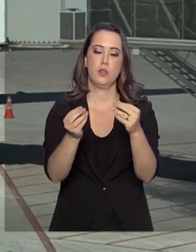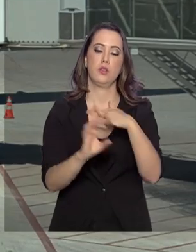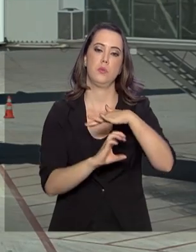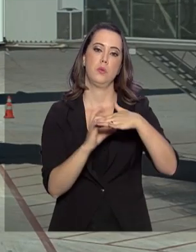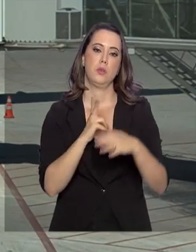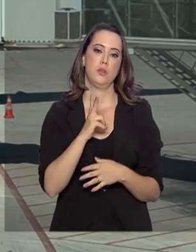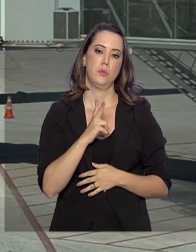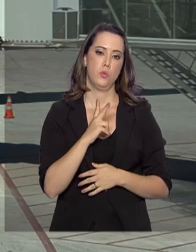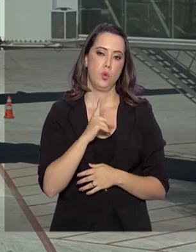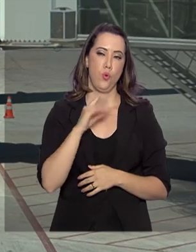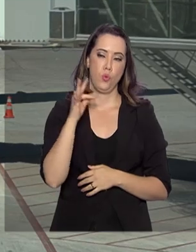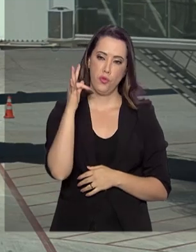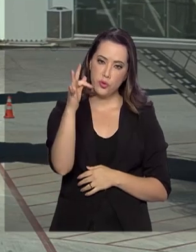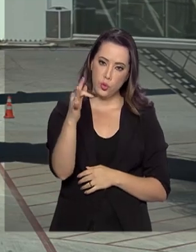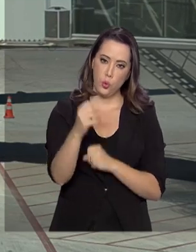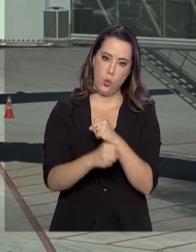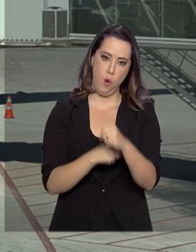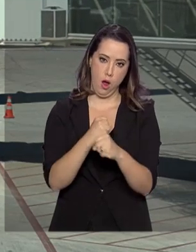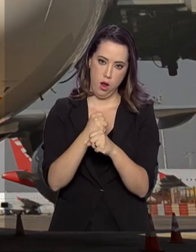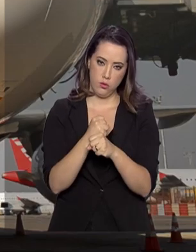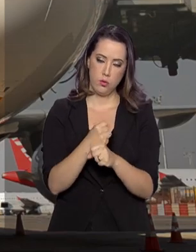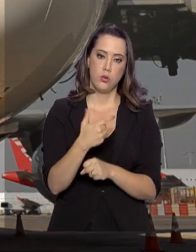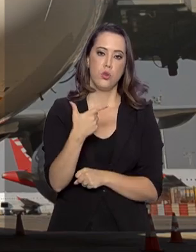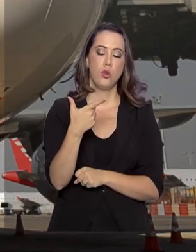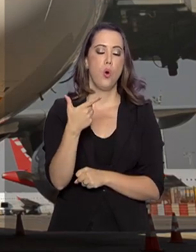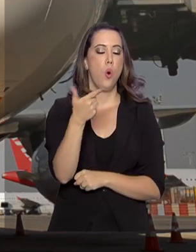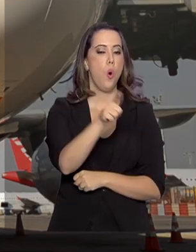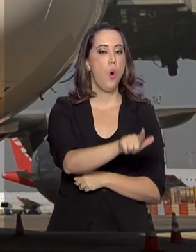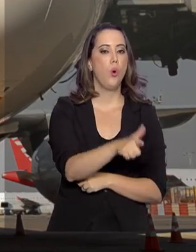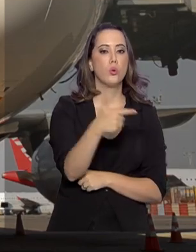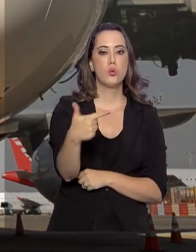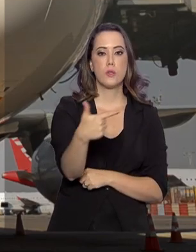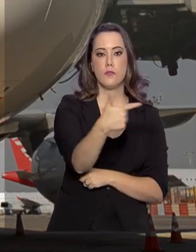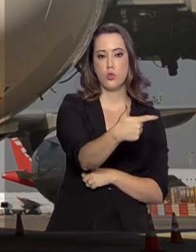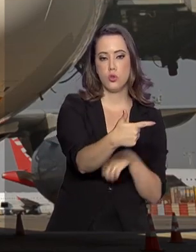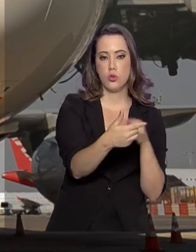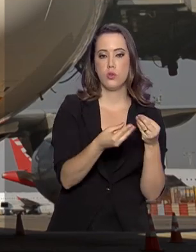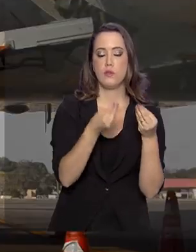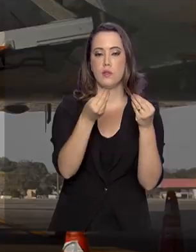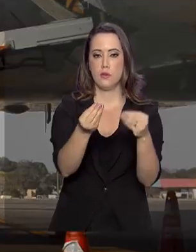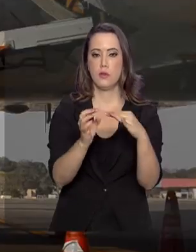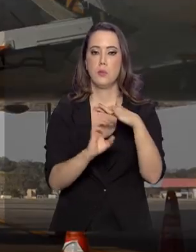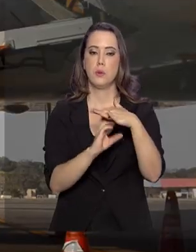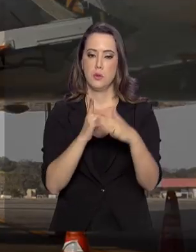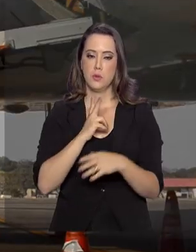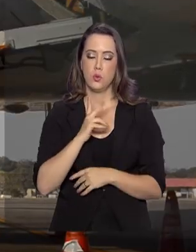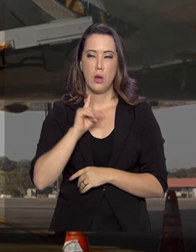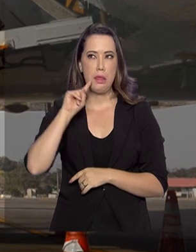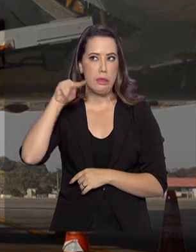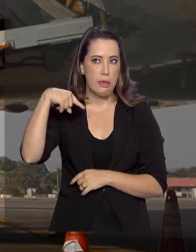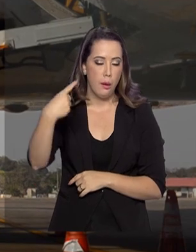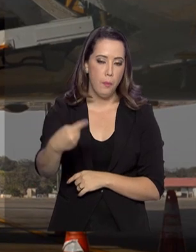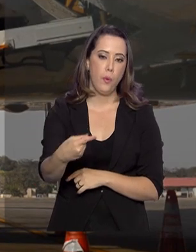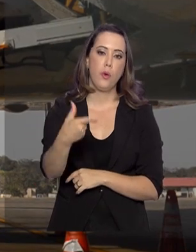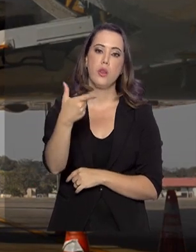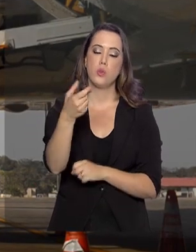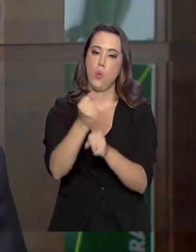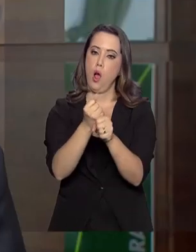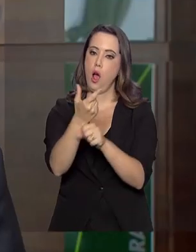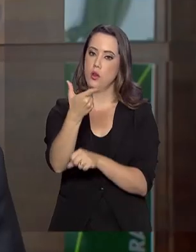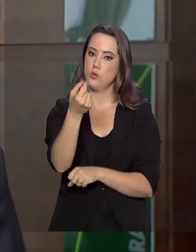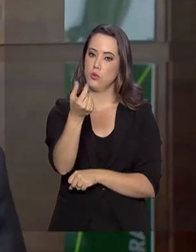outros 22 serão entregues para a administração particular e em 2021 mais 19 aeroportos